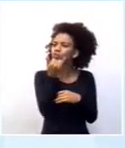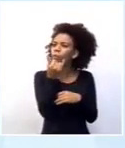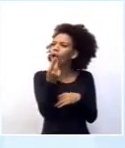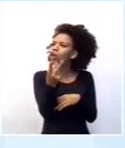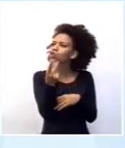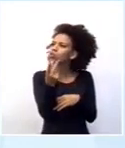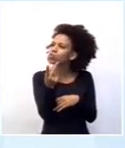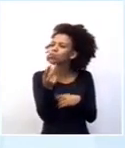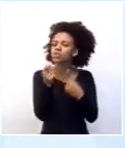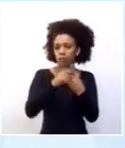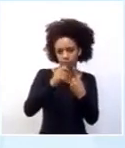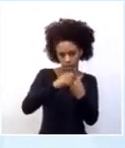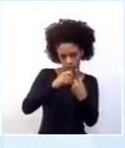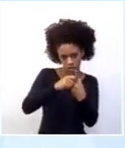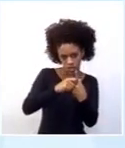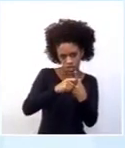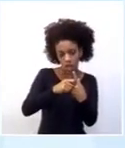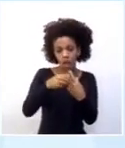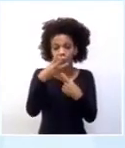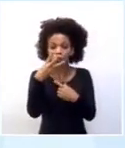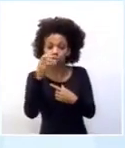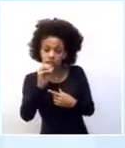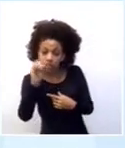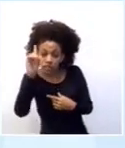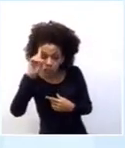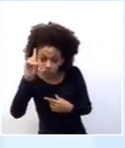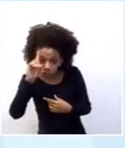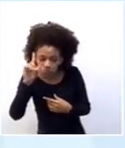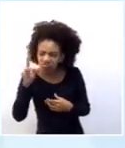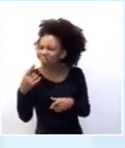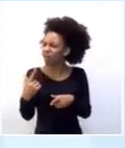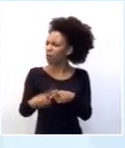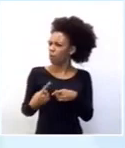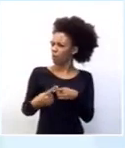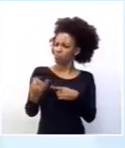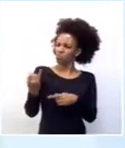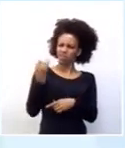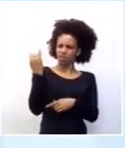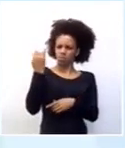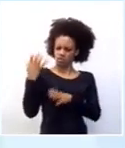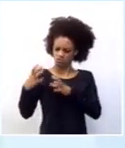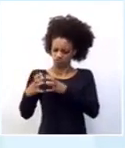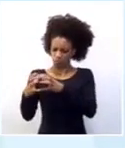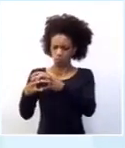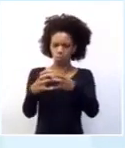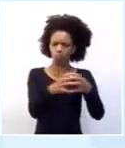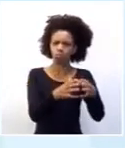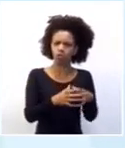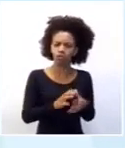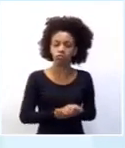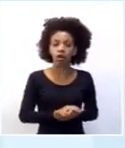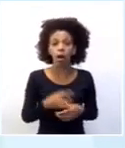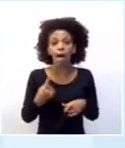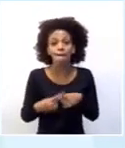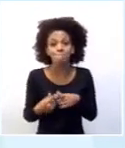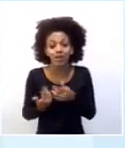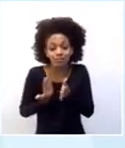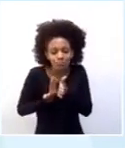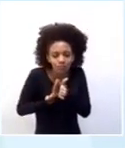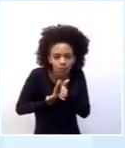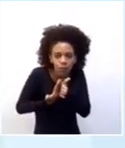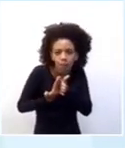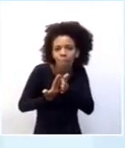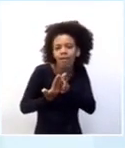30 dias cada um deles, tá bom? E por que que isso vai ser importante para uma civilização, para um povo? Porque a partir daí eu consigo saber,